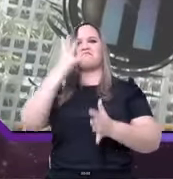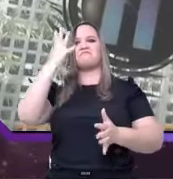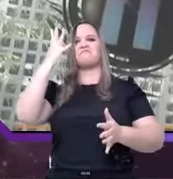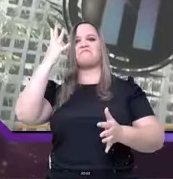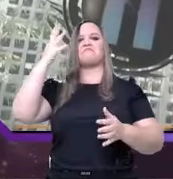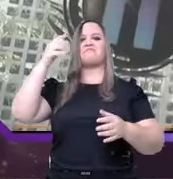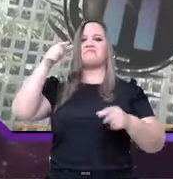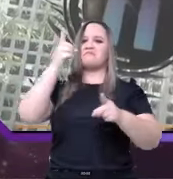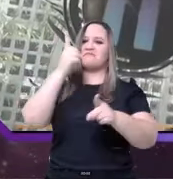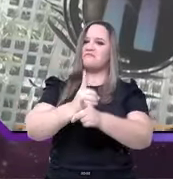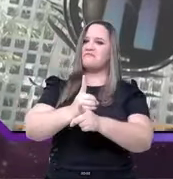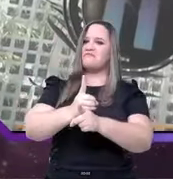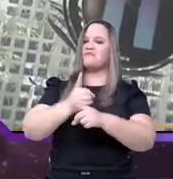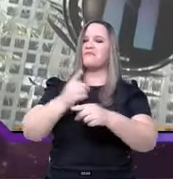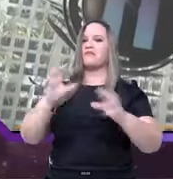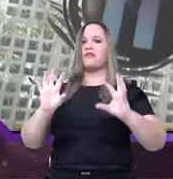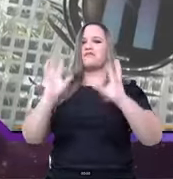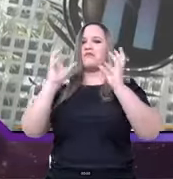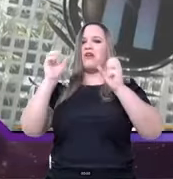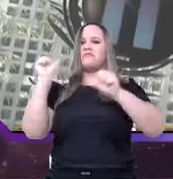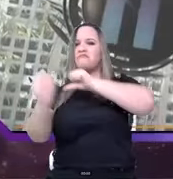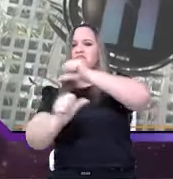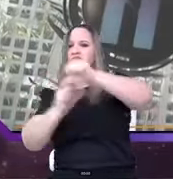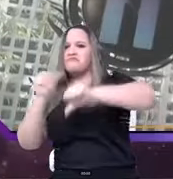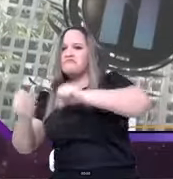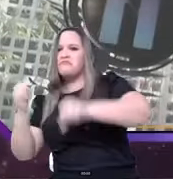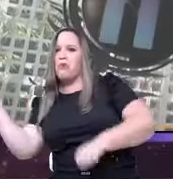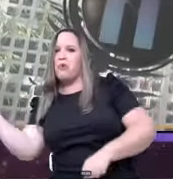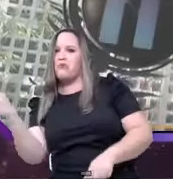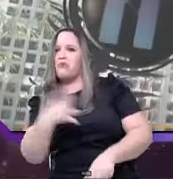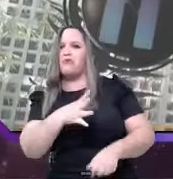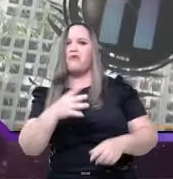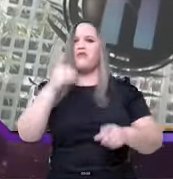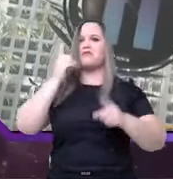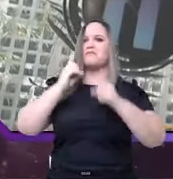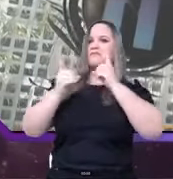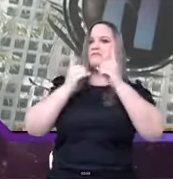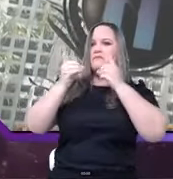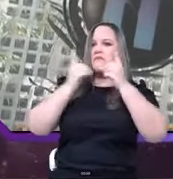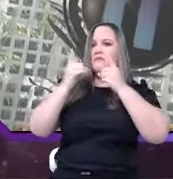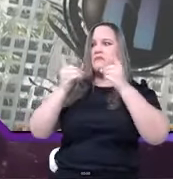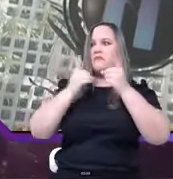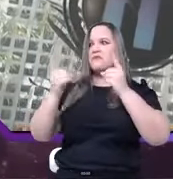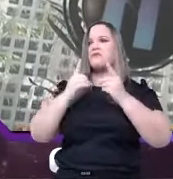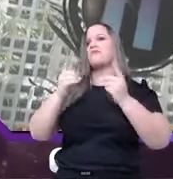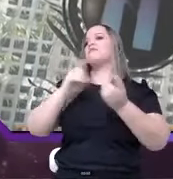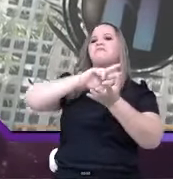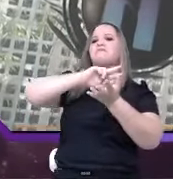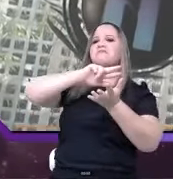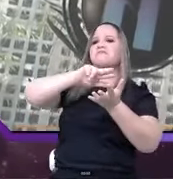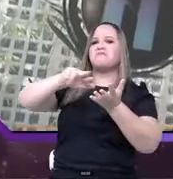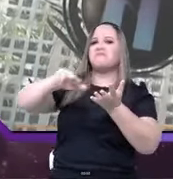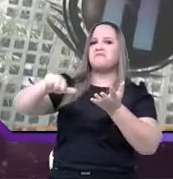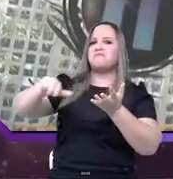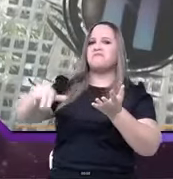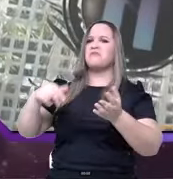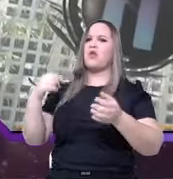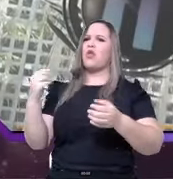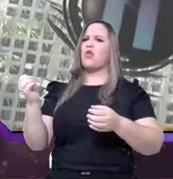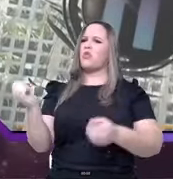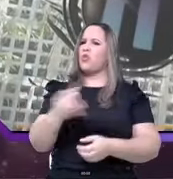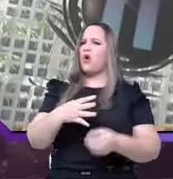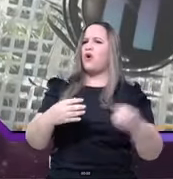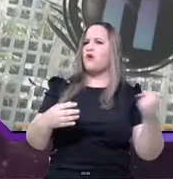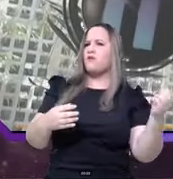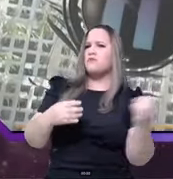episódio dessa jornada de inovação, discutindo uma série de novas práticas